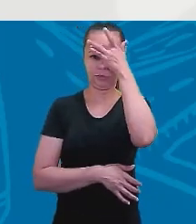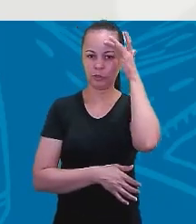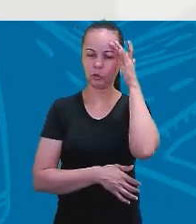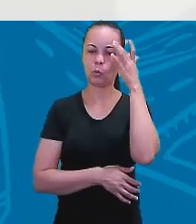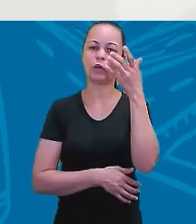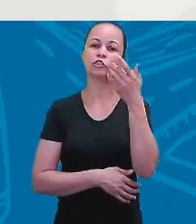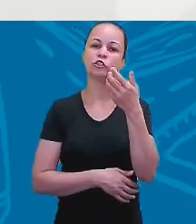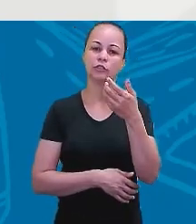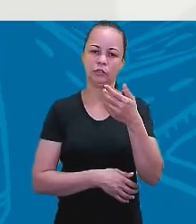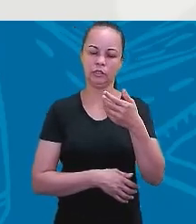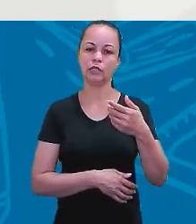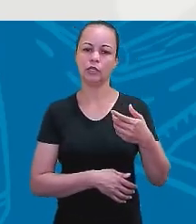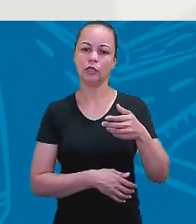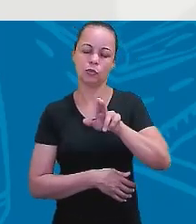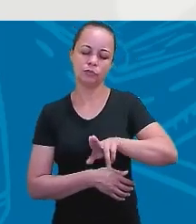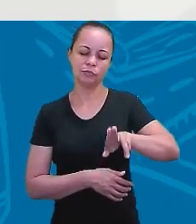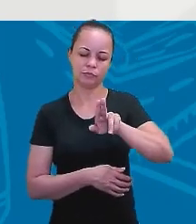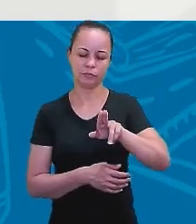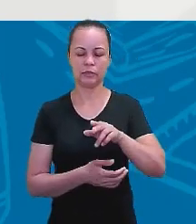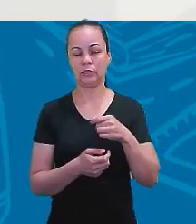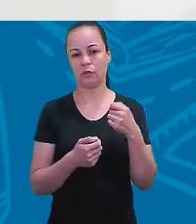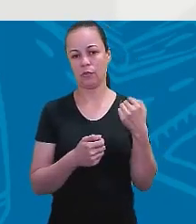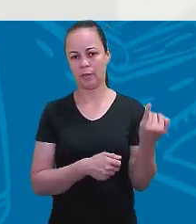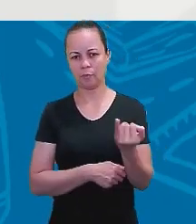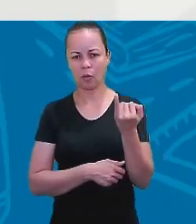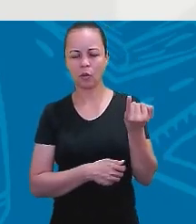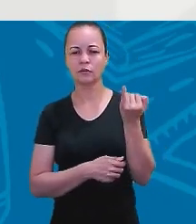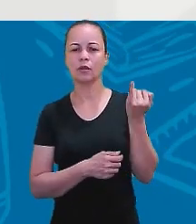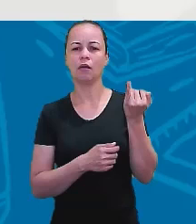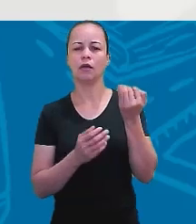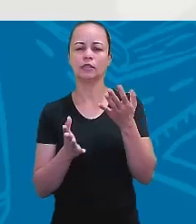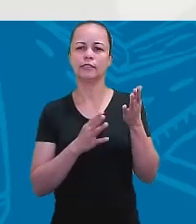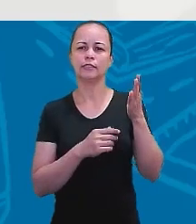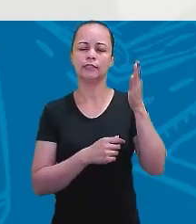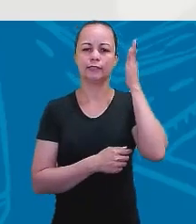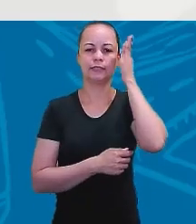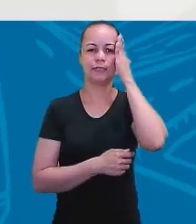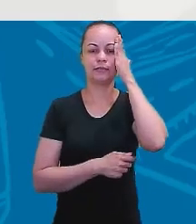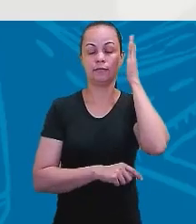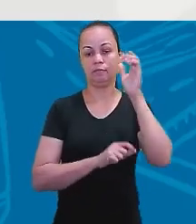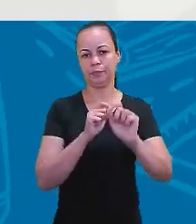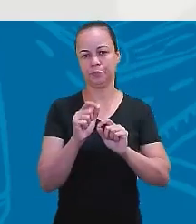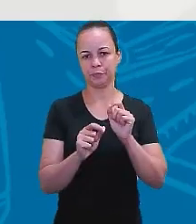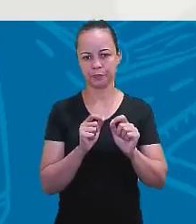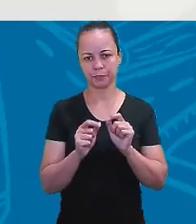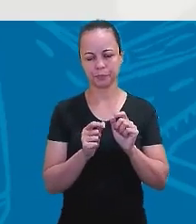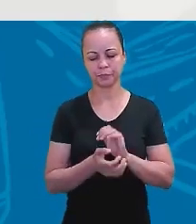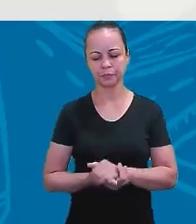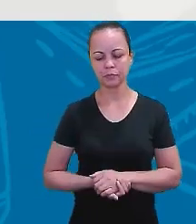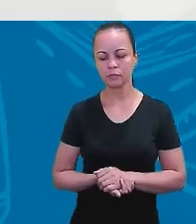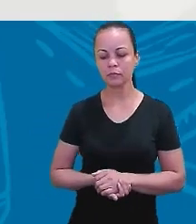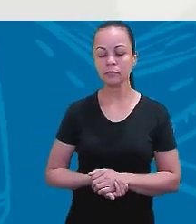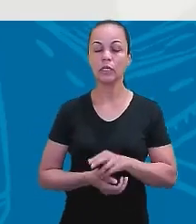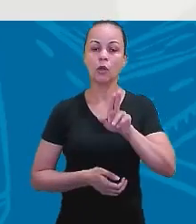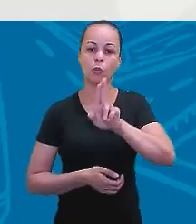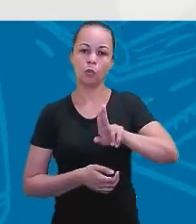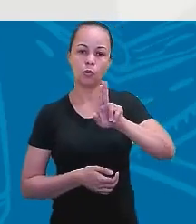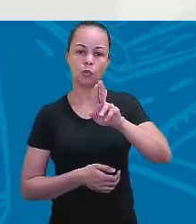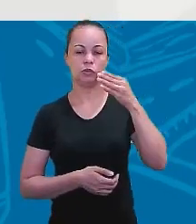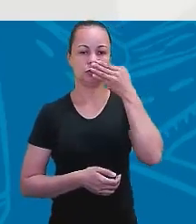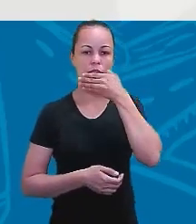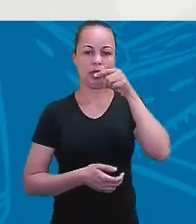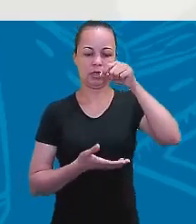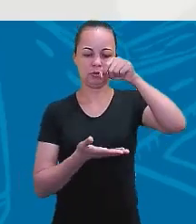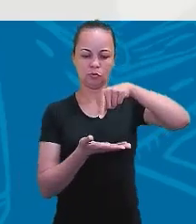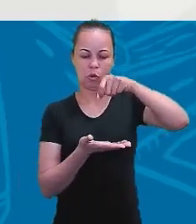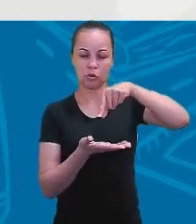gente vê a importância de encontrar alternativas, a importância de entender que o uso de adoçantes que tem essa